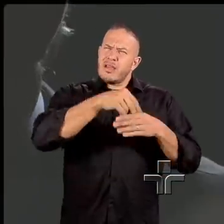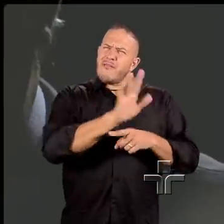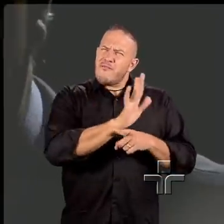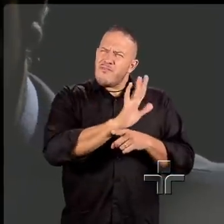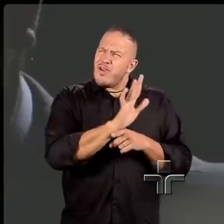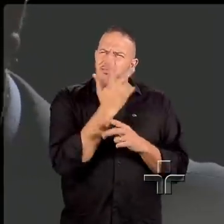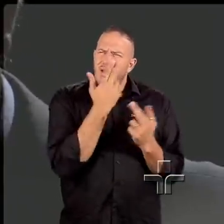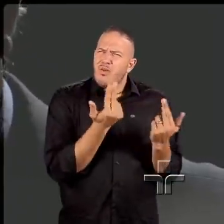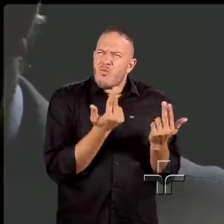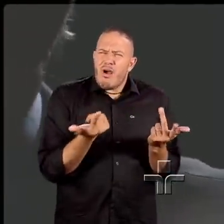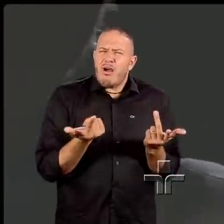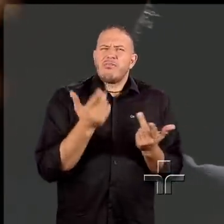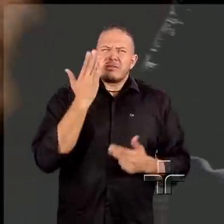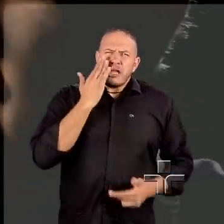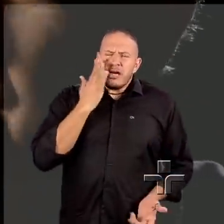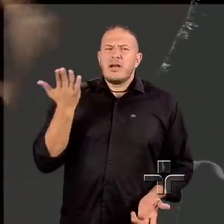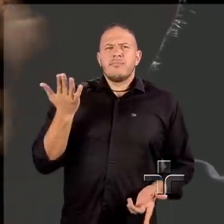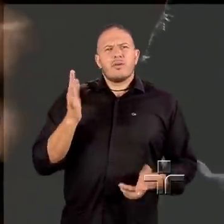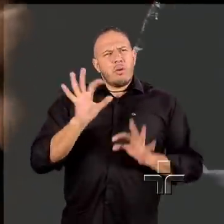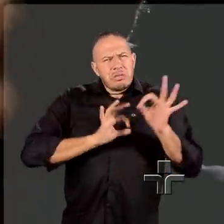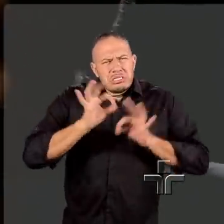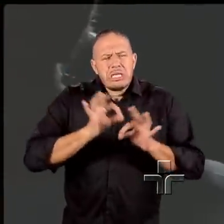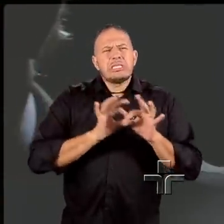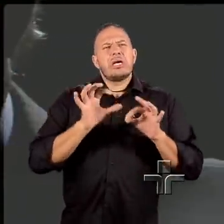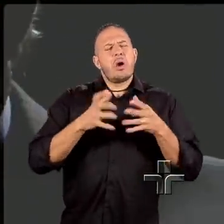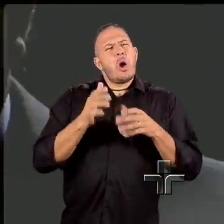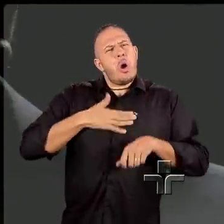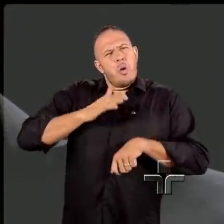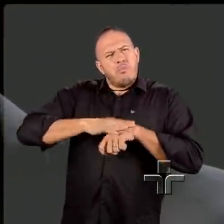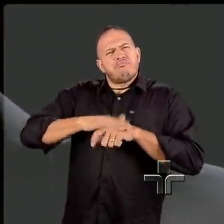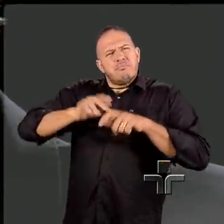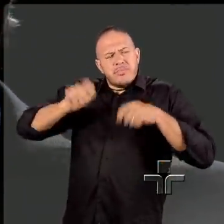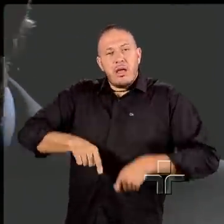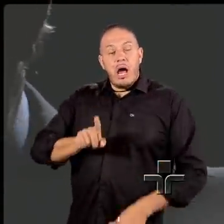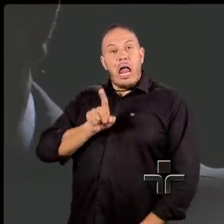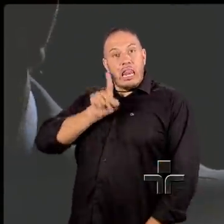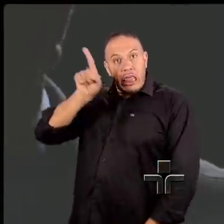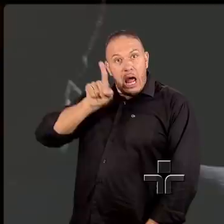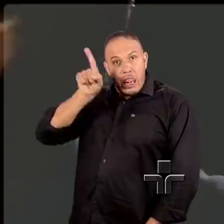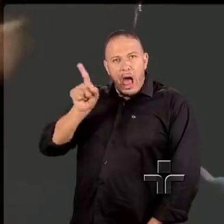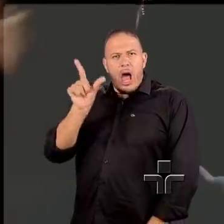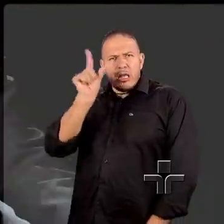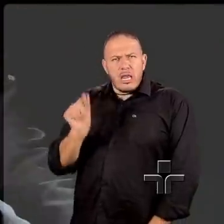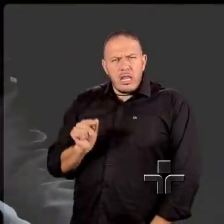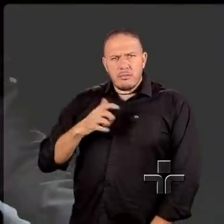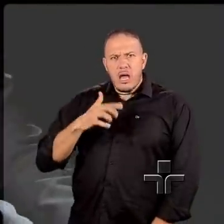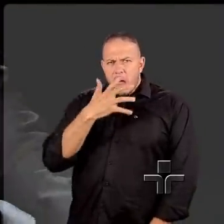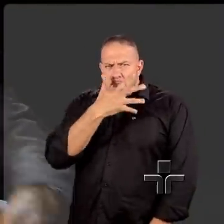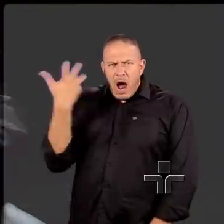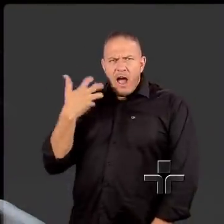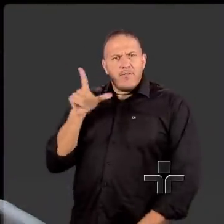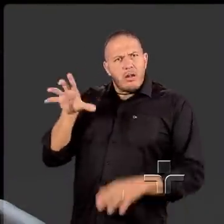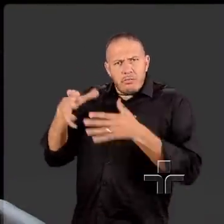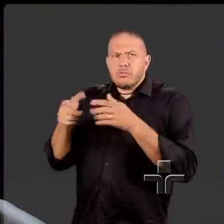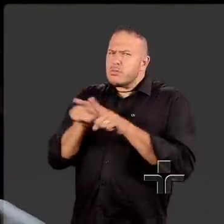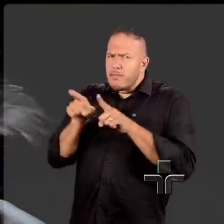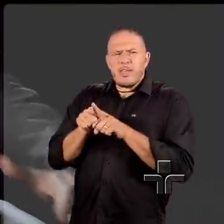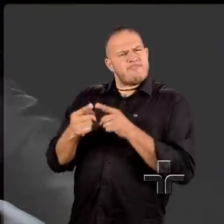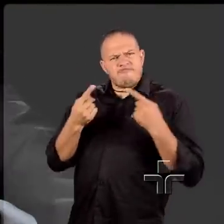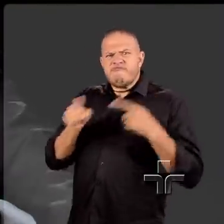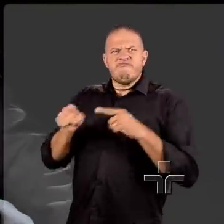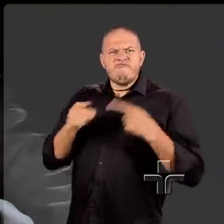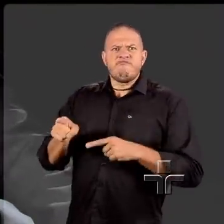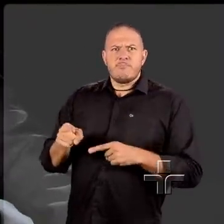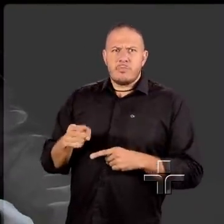sabe, organização e competência. A Itália também, com a máfia, estrutura organizada, também combate